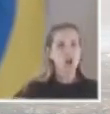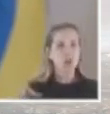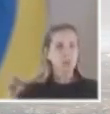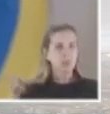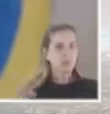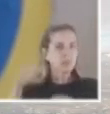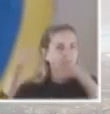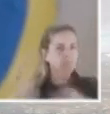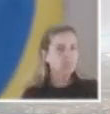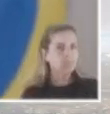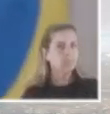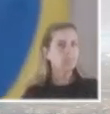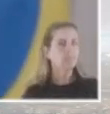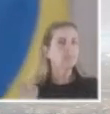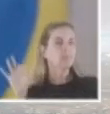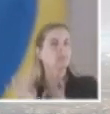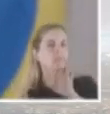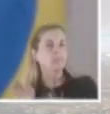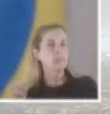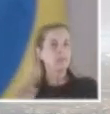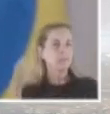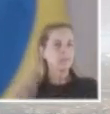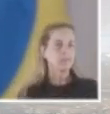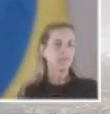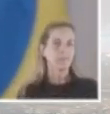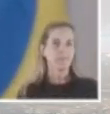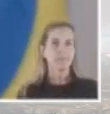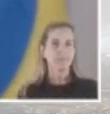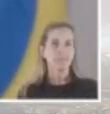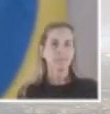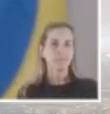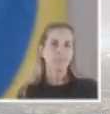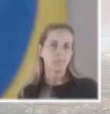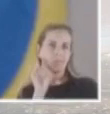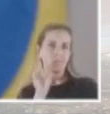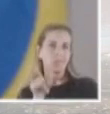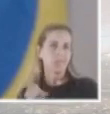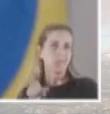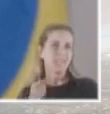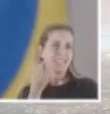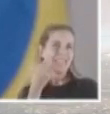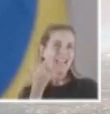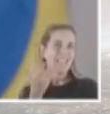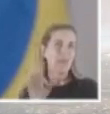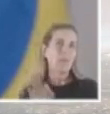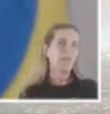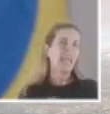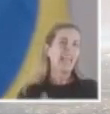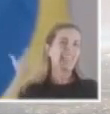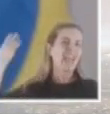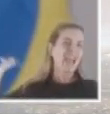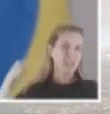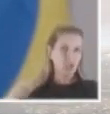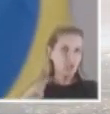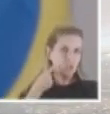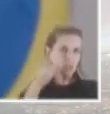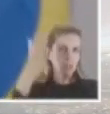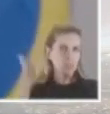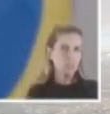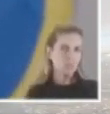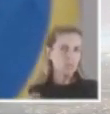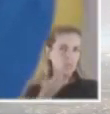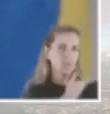Então, é 19% Brasil, 21% China, e Estados Unidos 9%. Agora, há um espaço